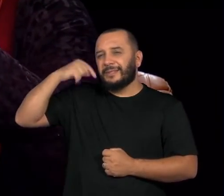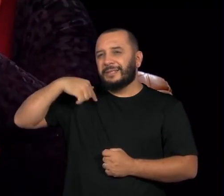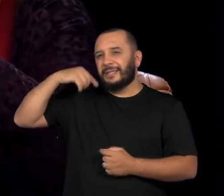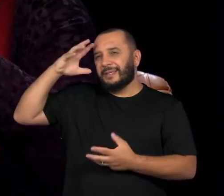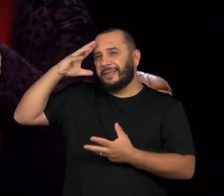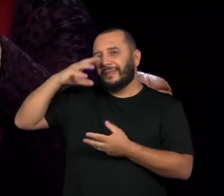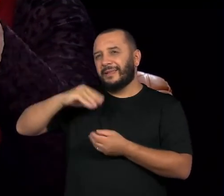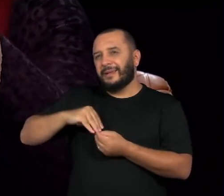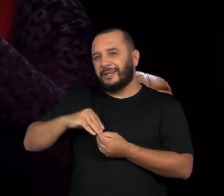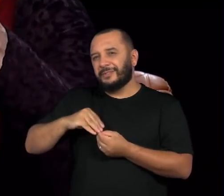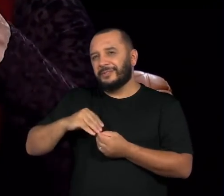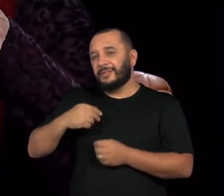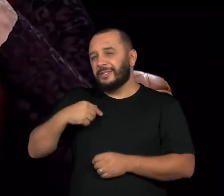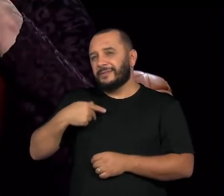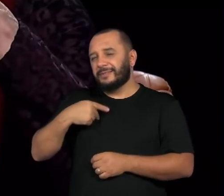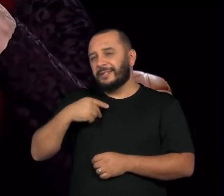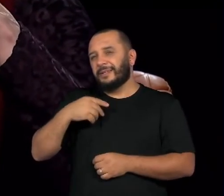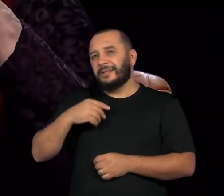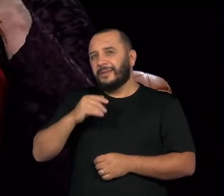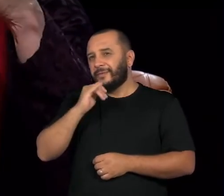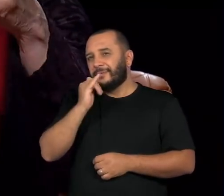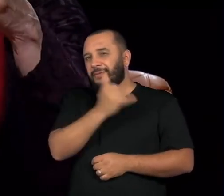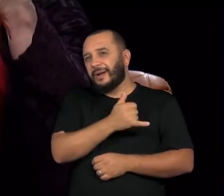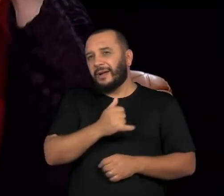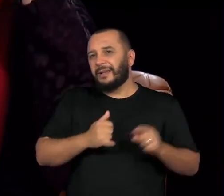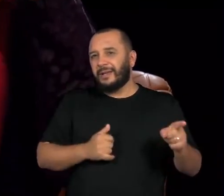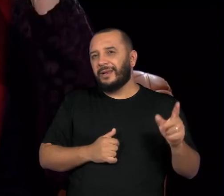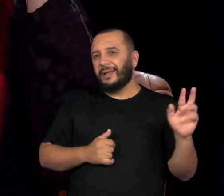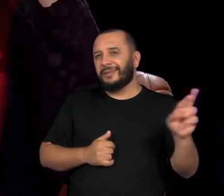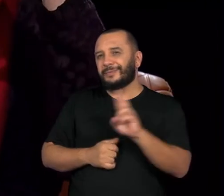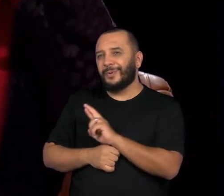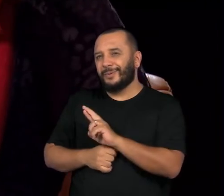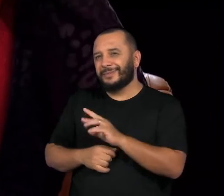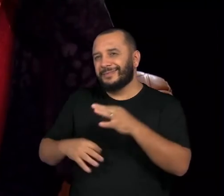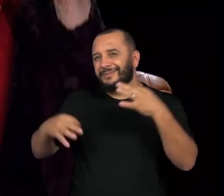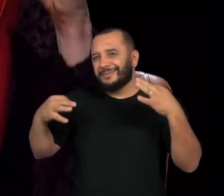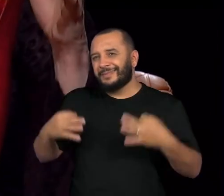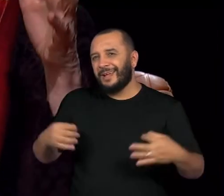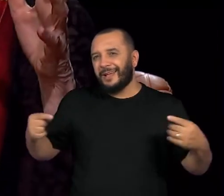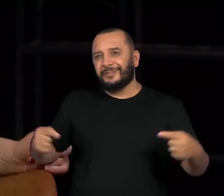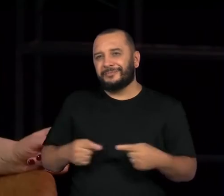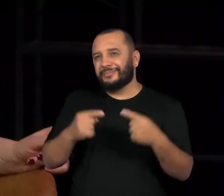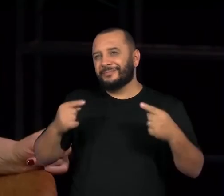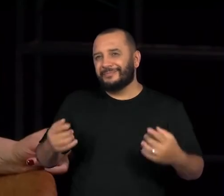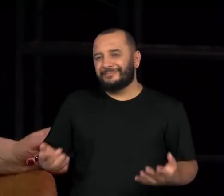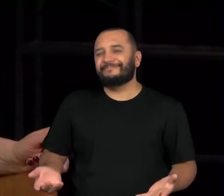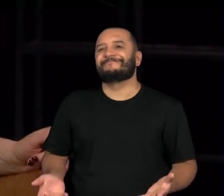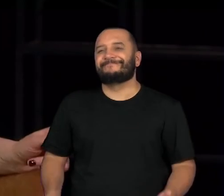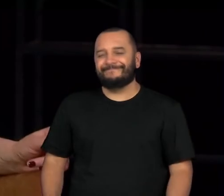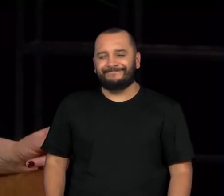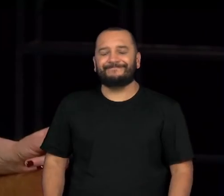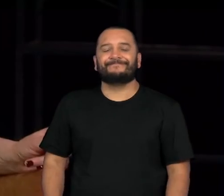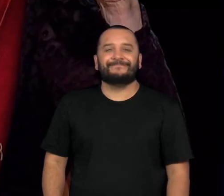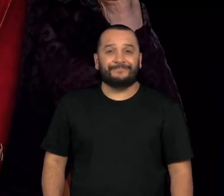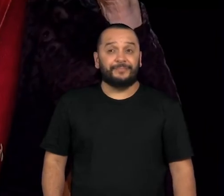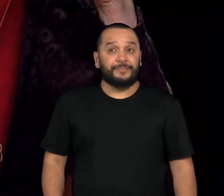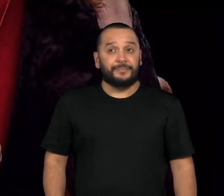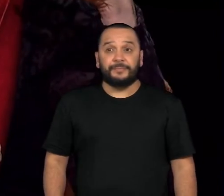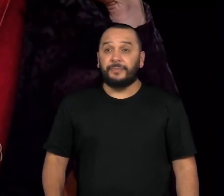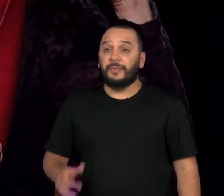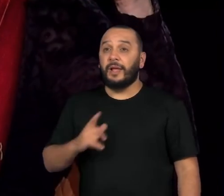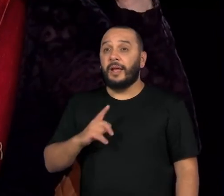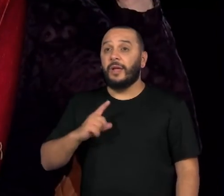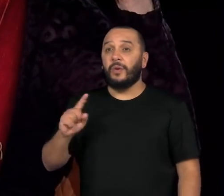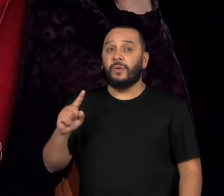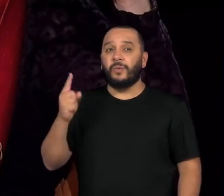que o outro... Você fala, o outro responde, né? Num determinado lugar. E uma coisa maravilhosa